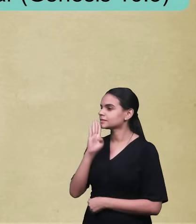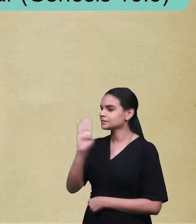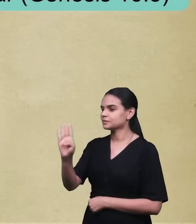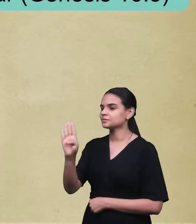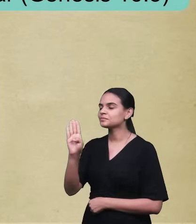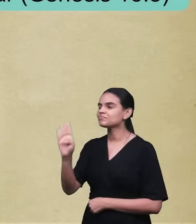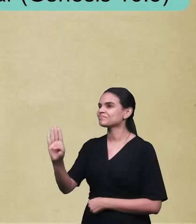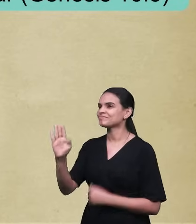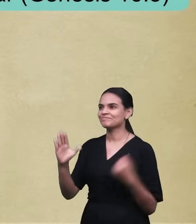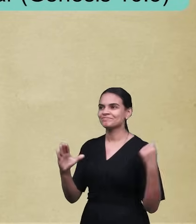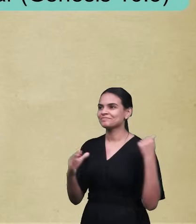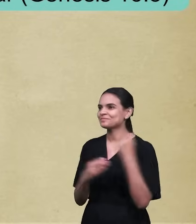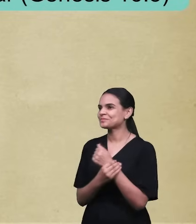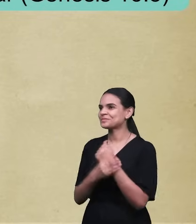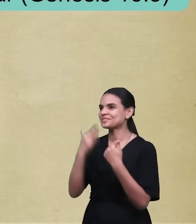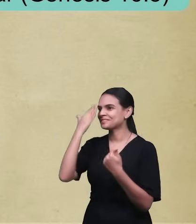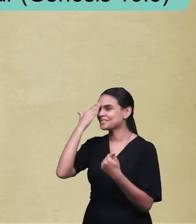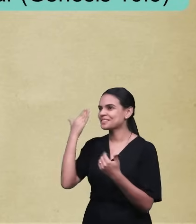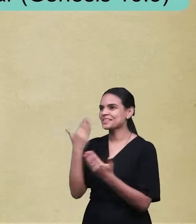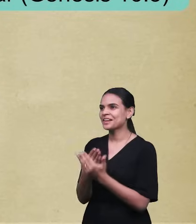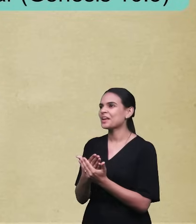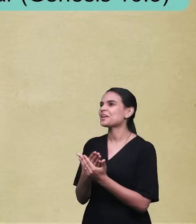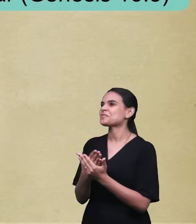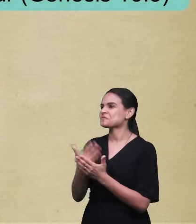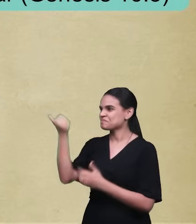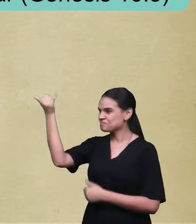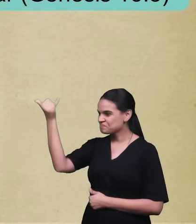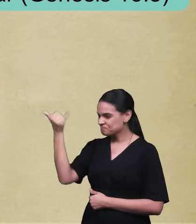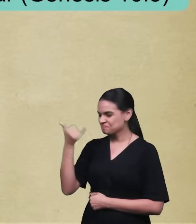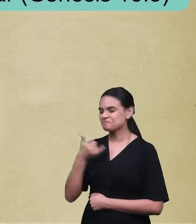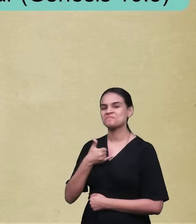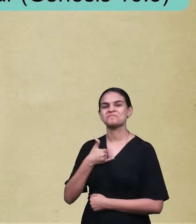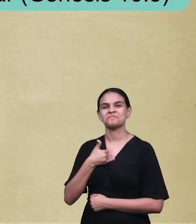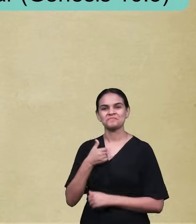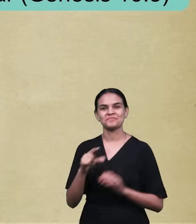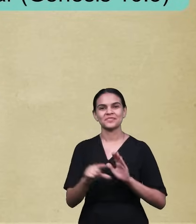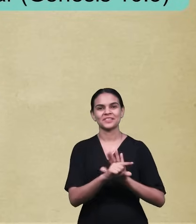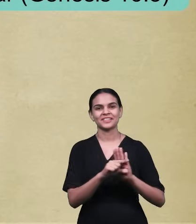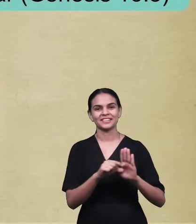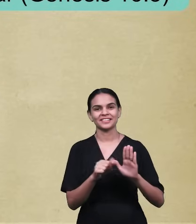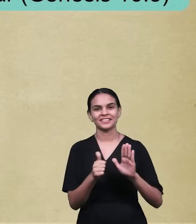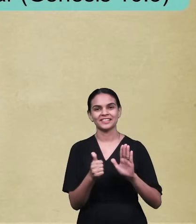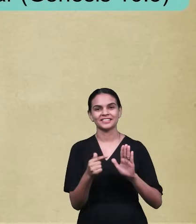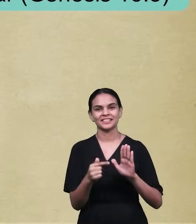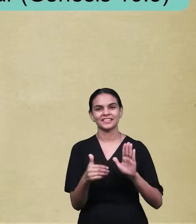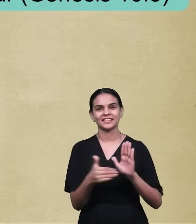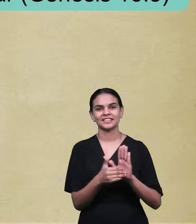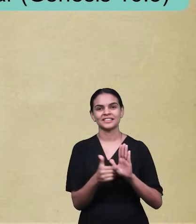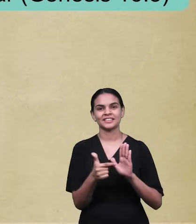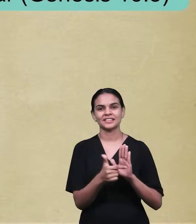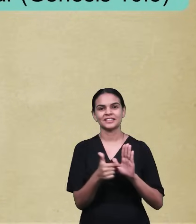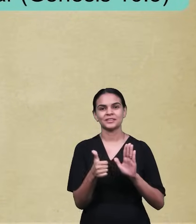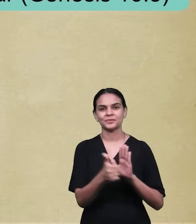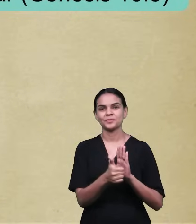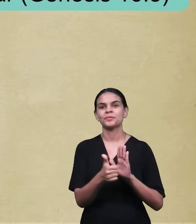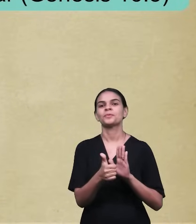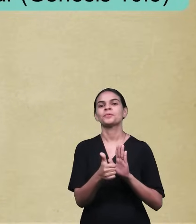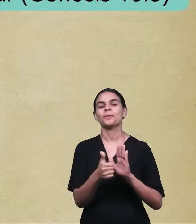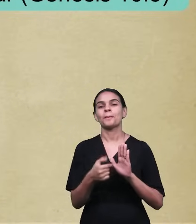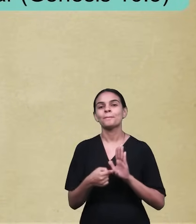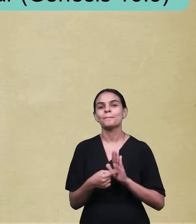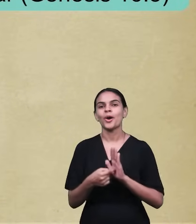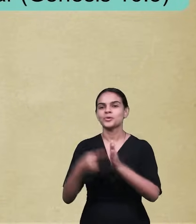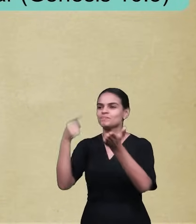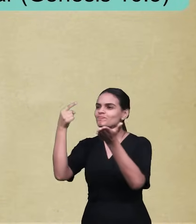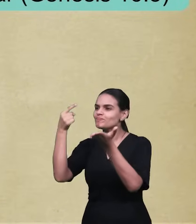Abraão apenas creu na palavra do Senhor. Ainda no verso 17 a 21, é o momento do pacto das partes, né?